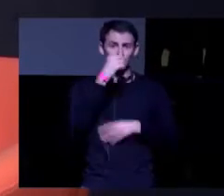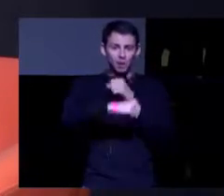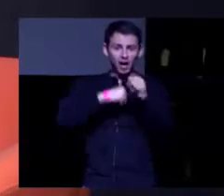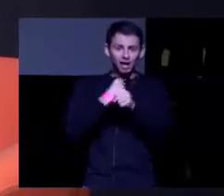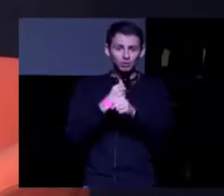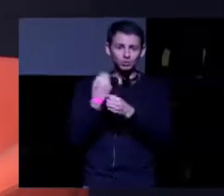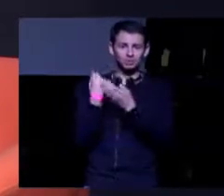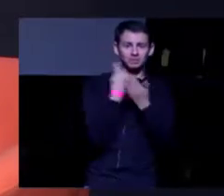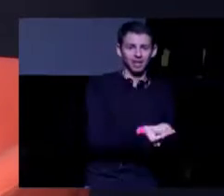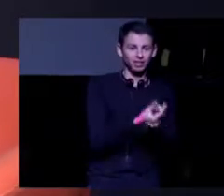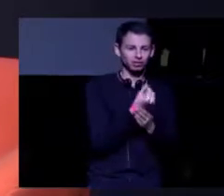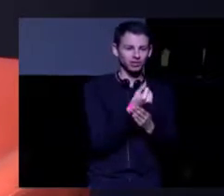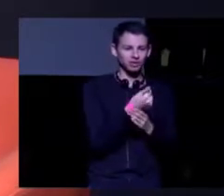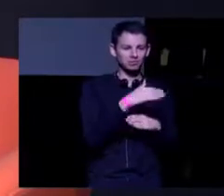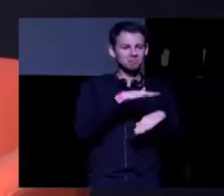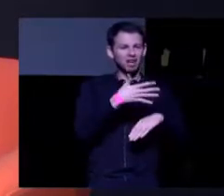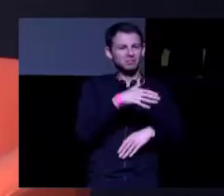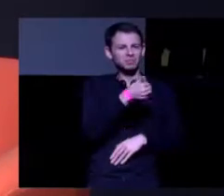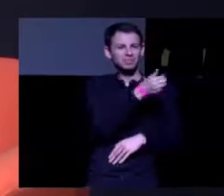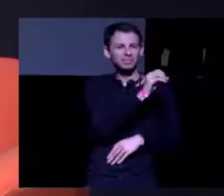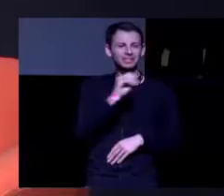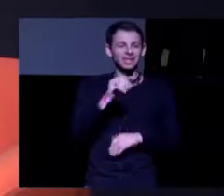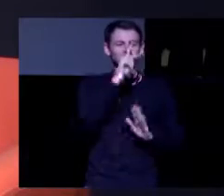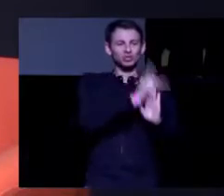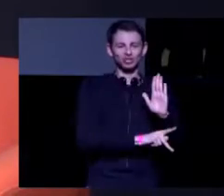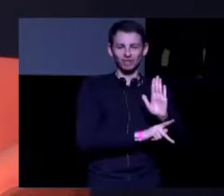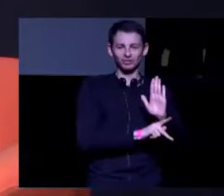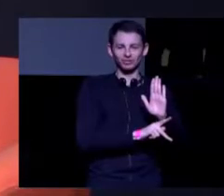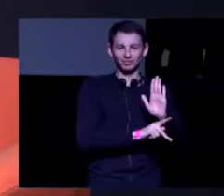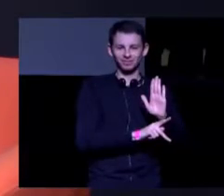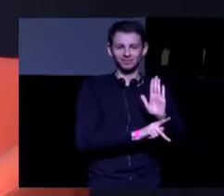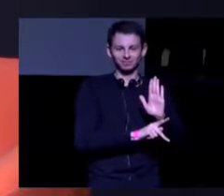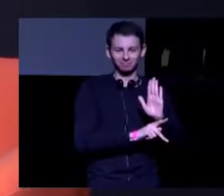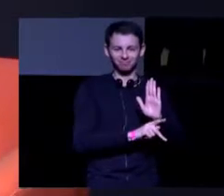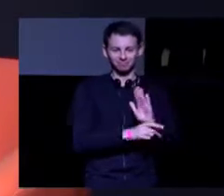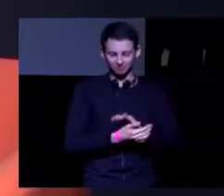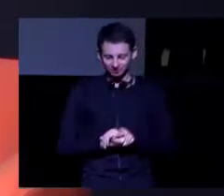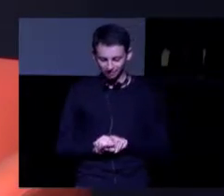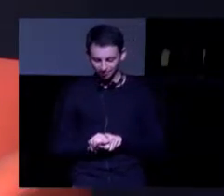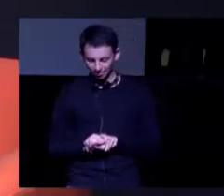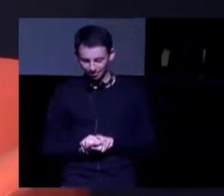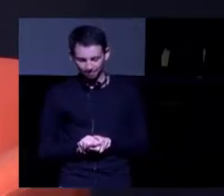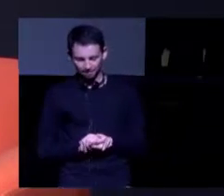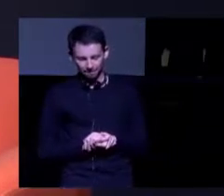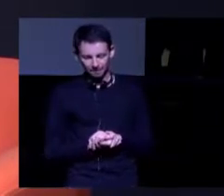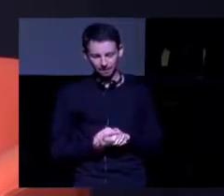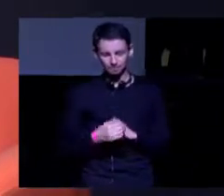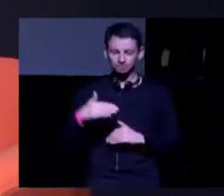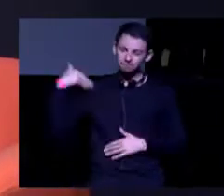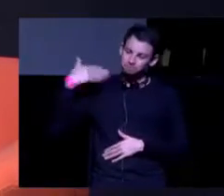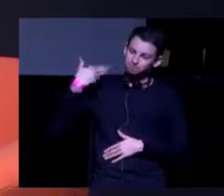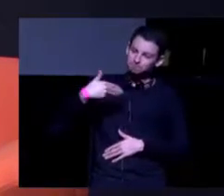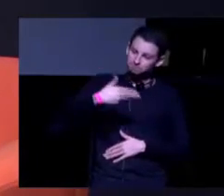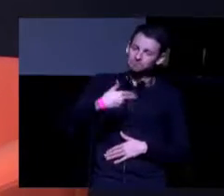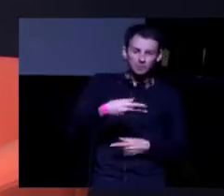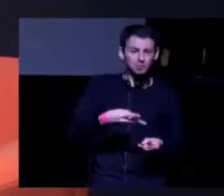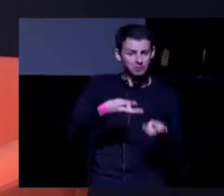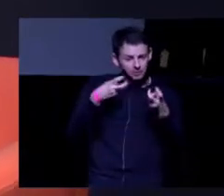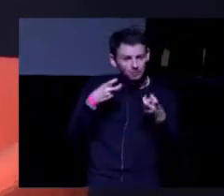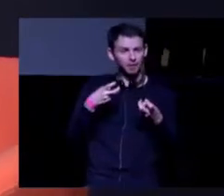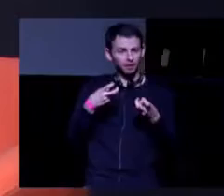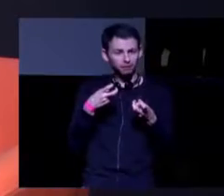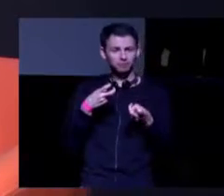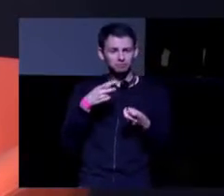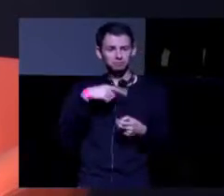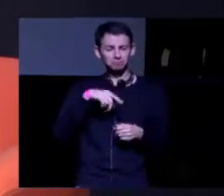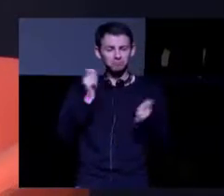aí a gente entende que o nível de protagonismo ele completamente está diferente nos últimos anos, olhando para essas ferramentas que permitem esse